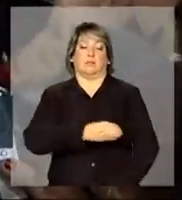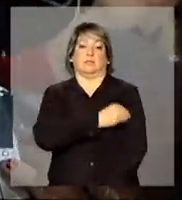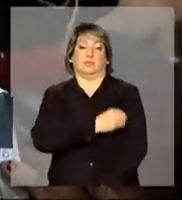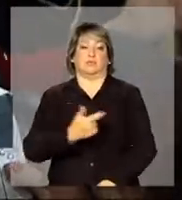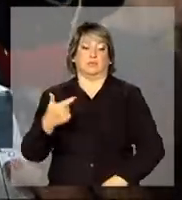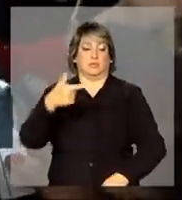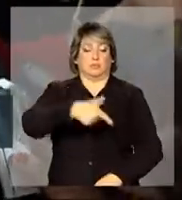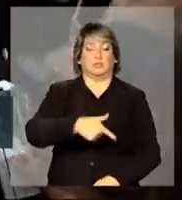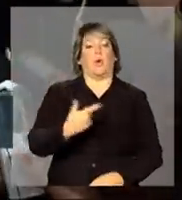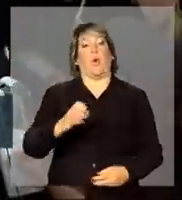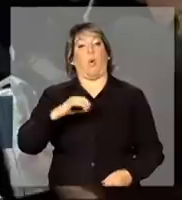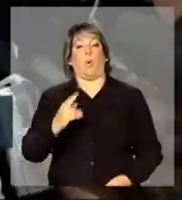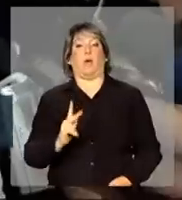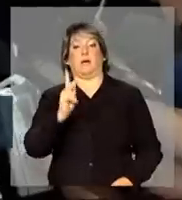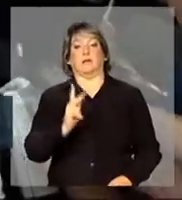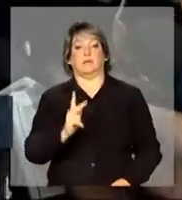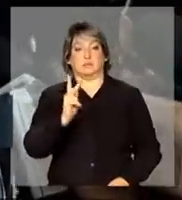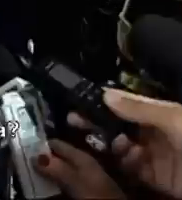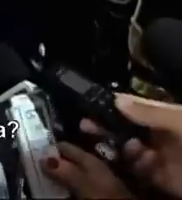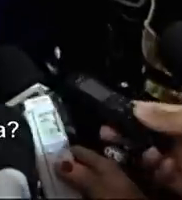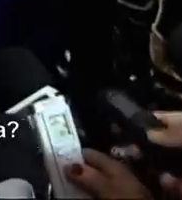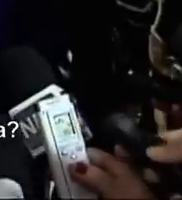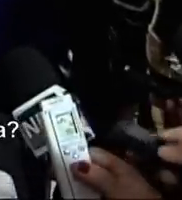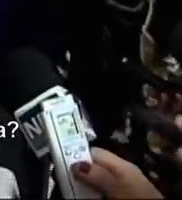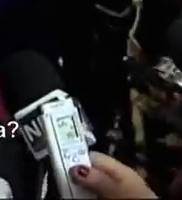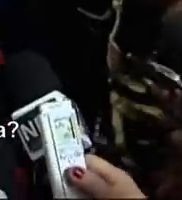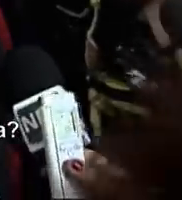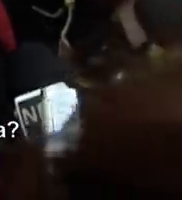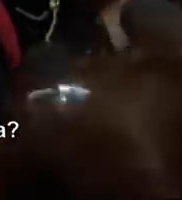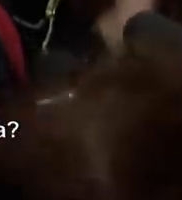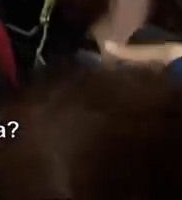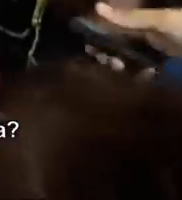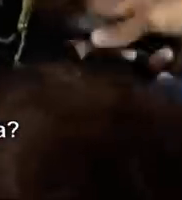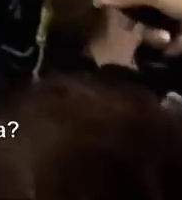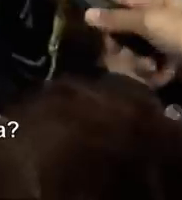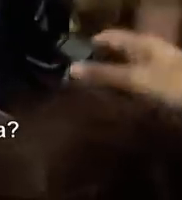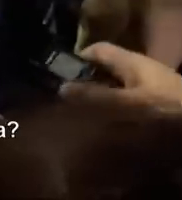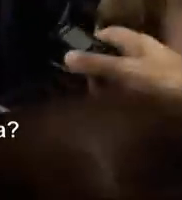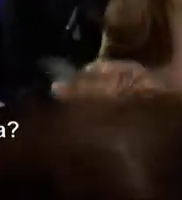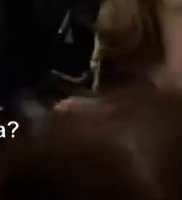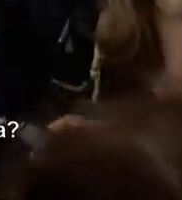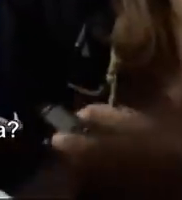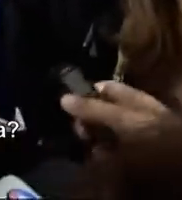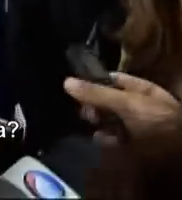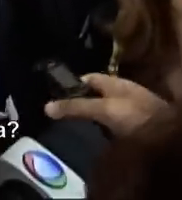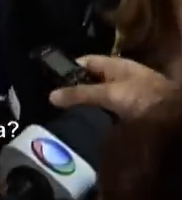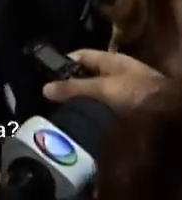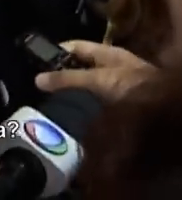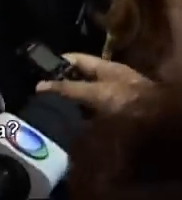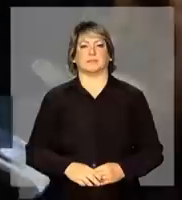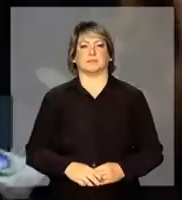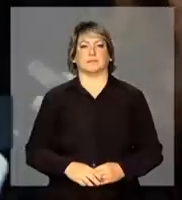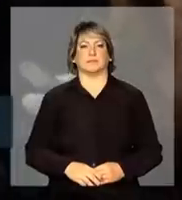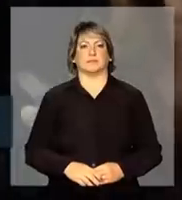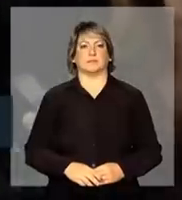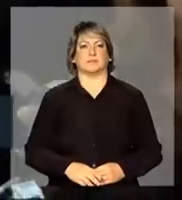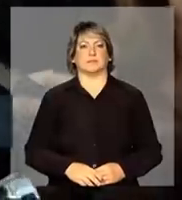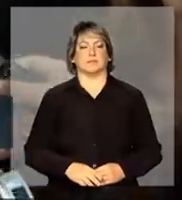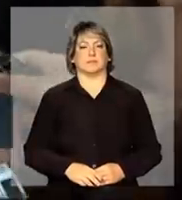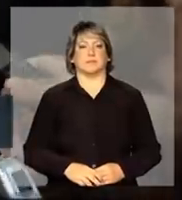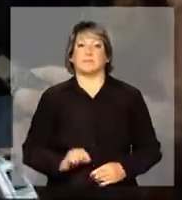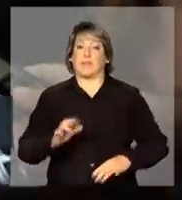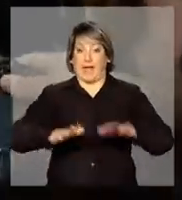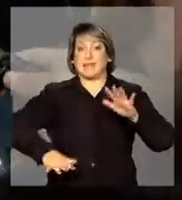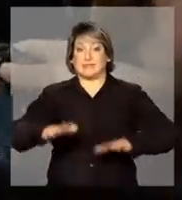tanto de gasolina e tanto de etanol. Vai ter redução na bomba. Presidente, por conta... Às vezes o